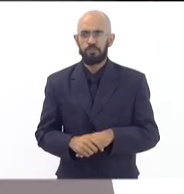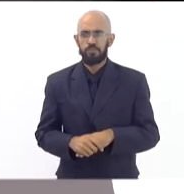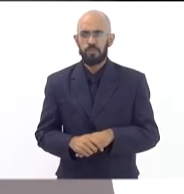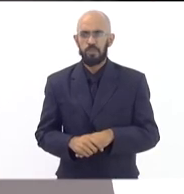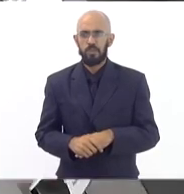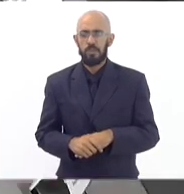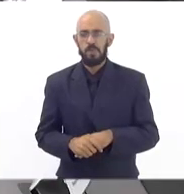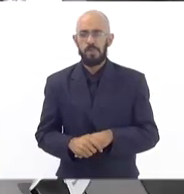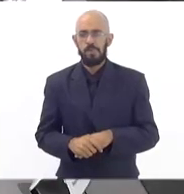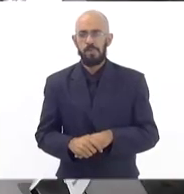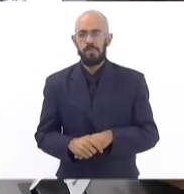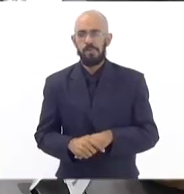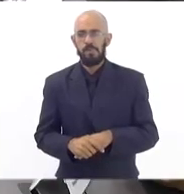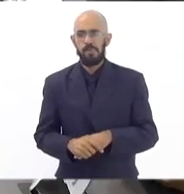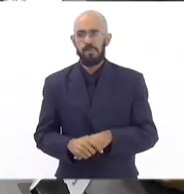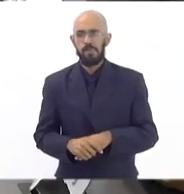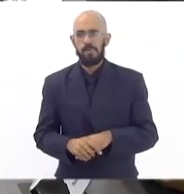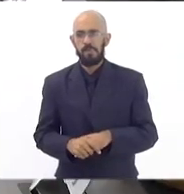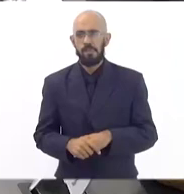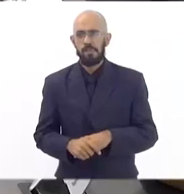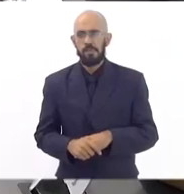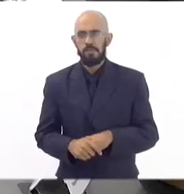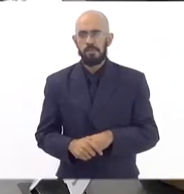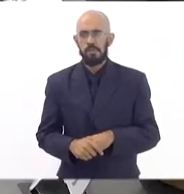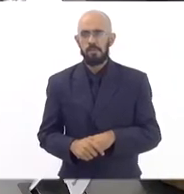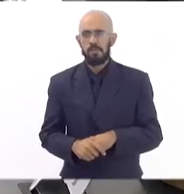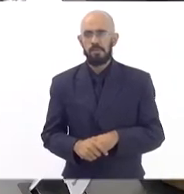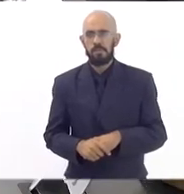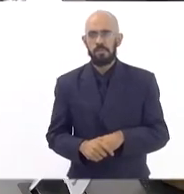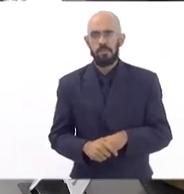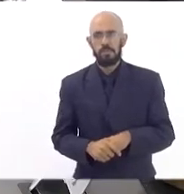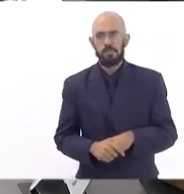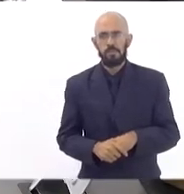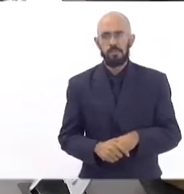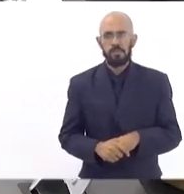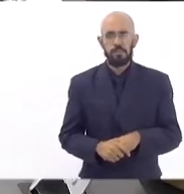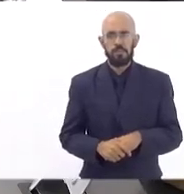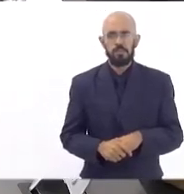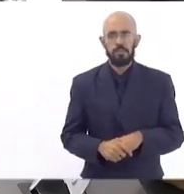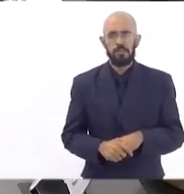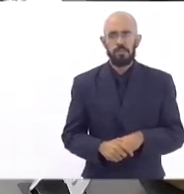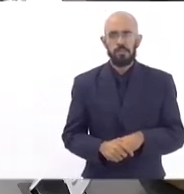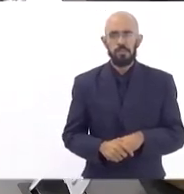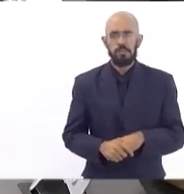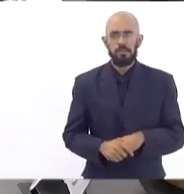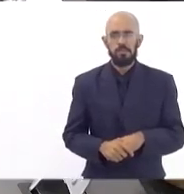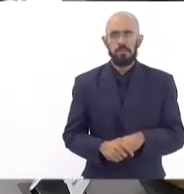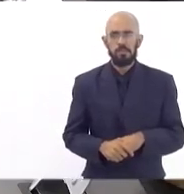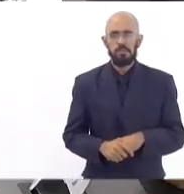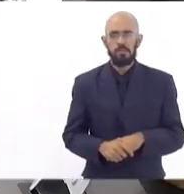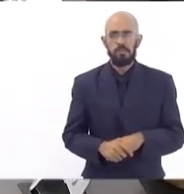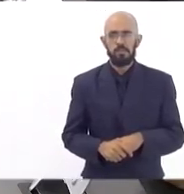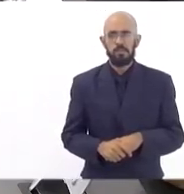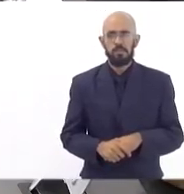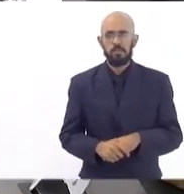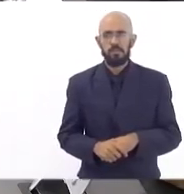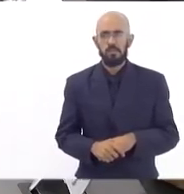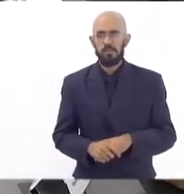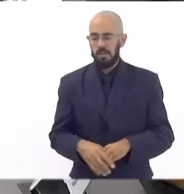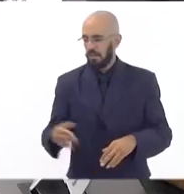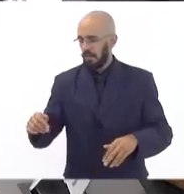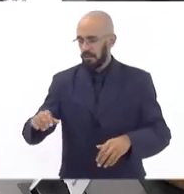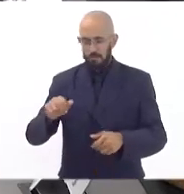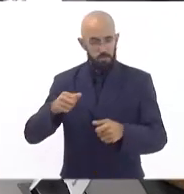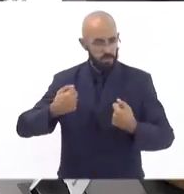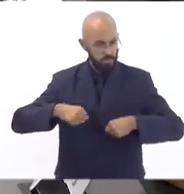responde o Antônio Carlos depois o ter que responder ou vai levar um tempo também que eu não tô sentindo como lado